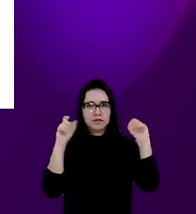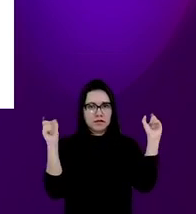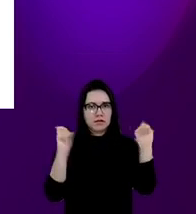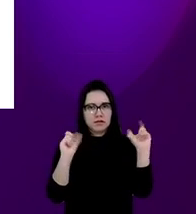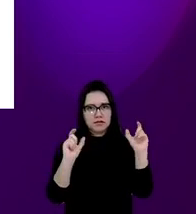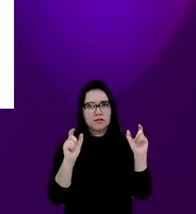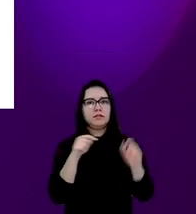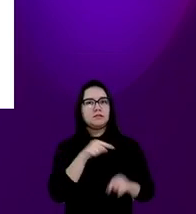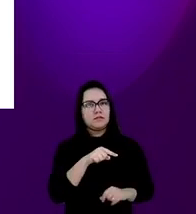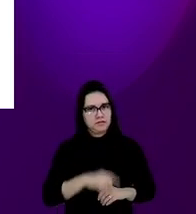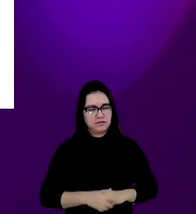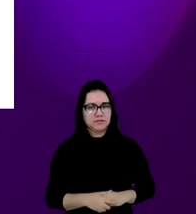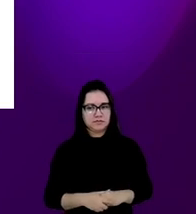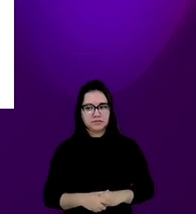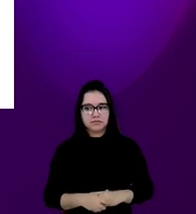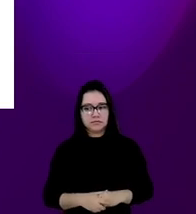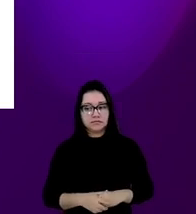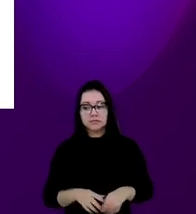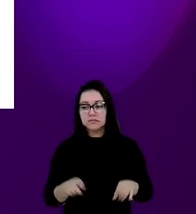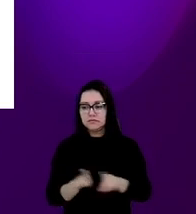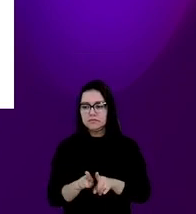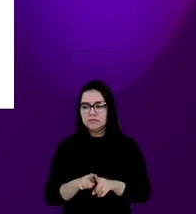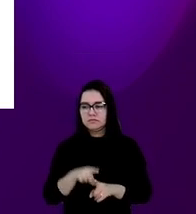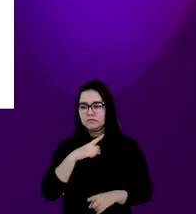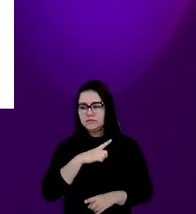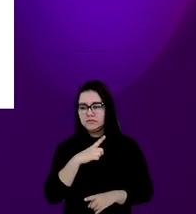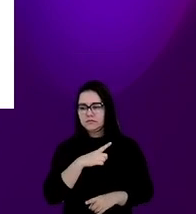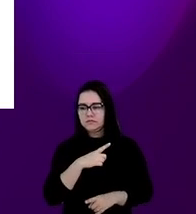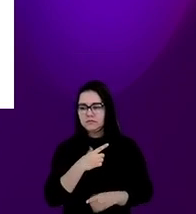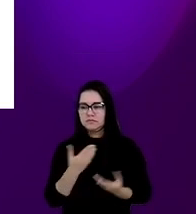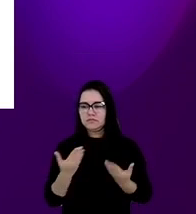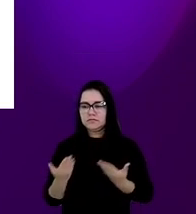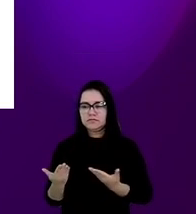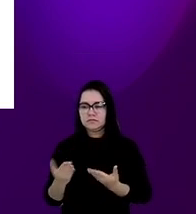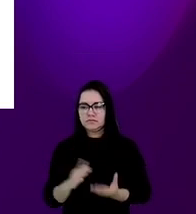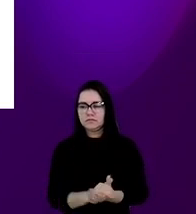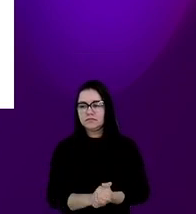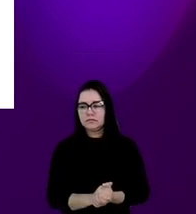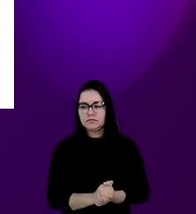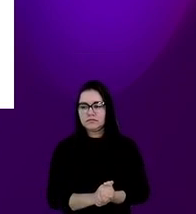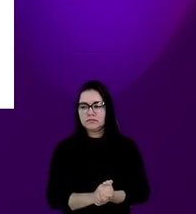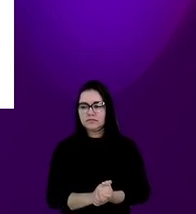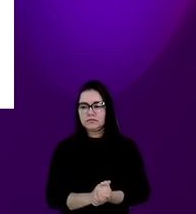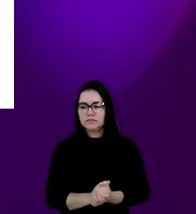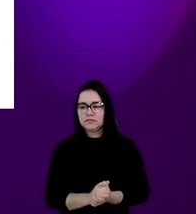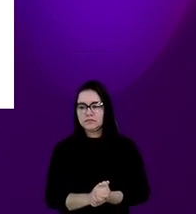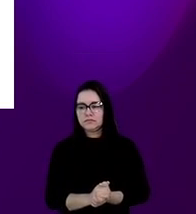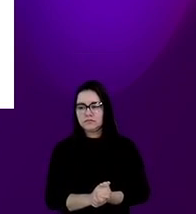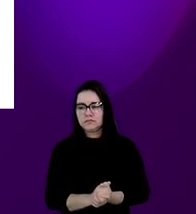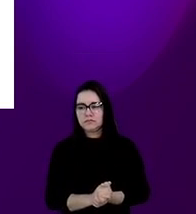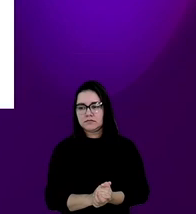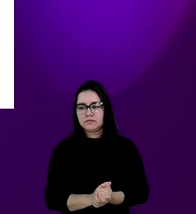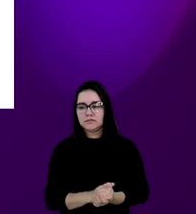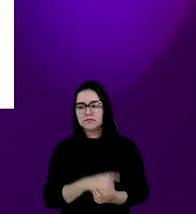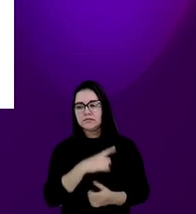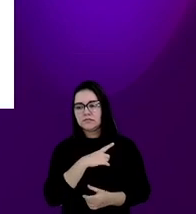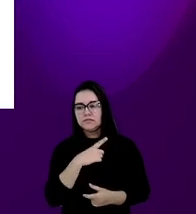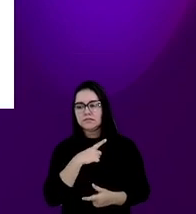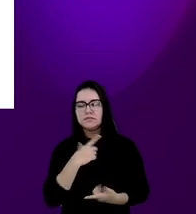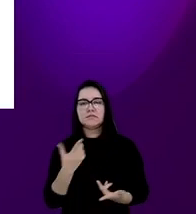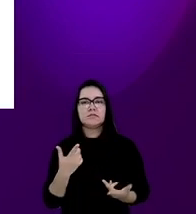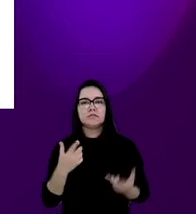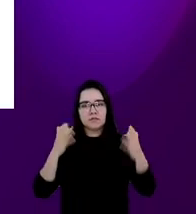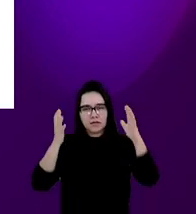esses pacientes. Aqui também, através do score de ICE, de ter crise epilética, alteração motora ou pressão